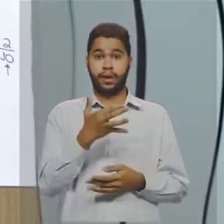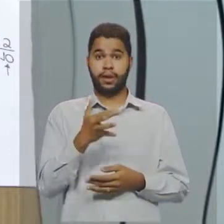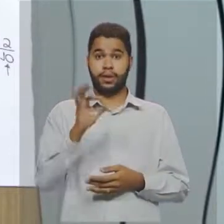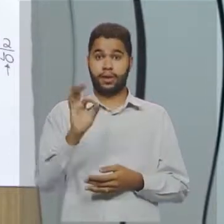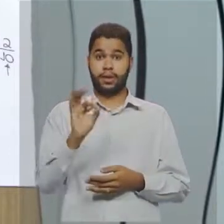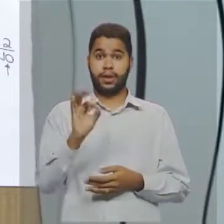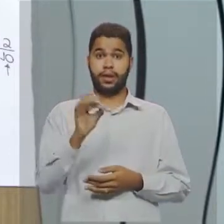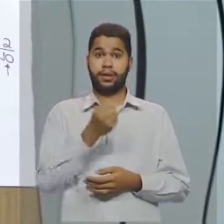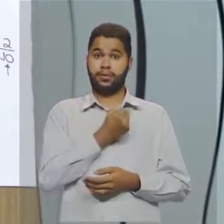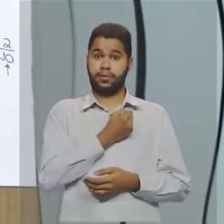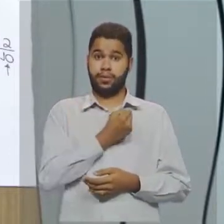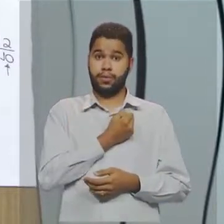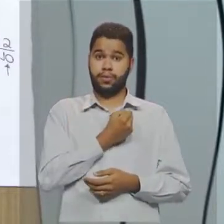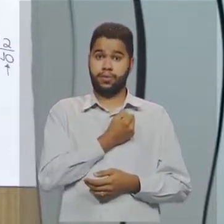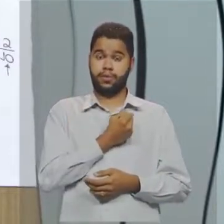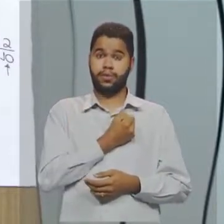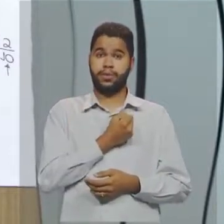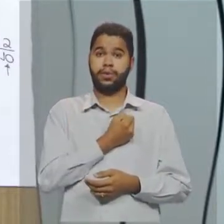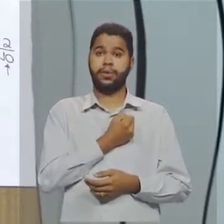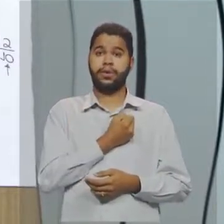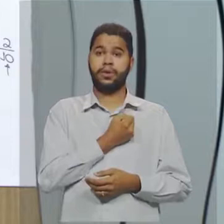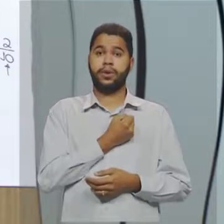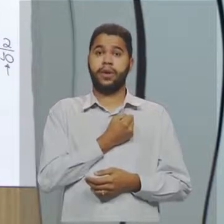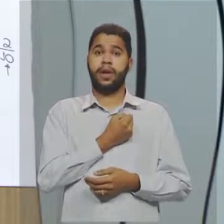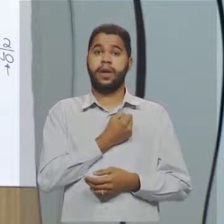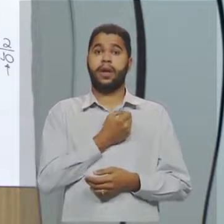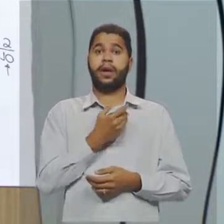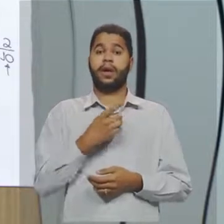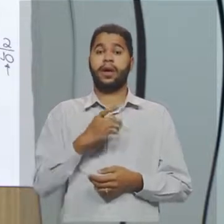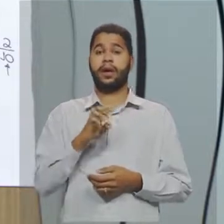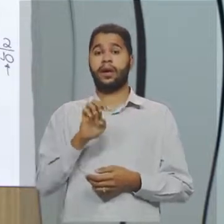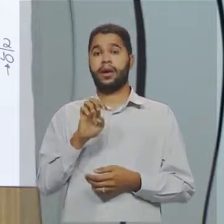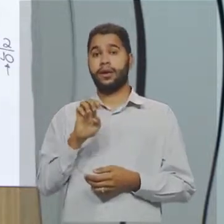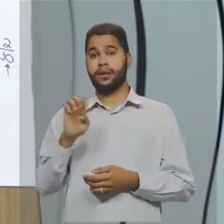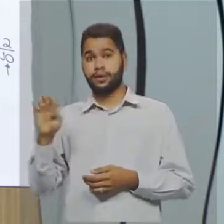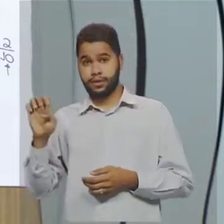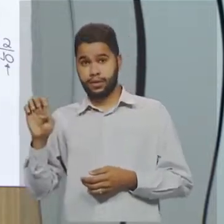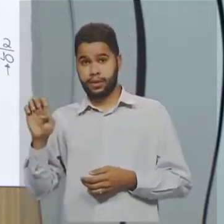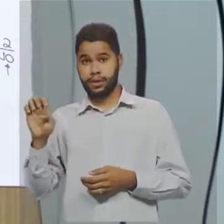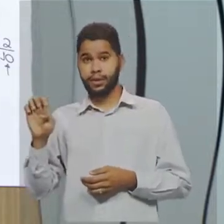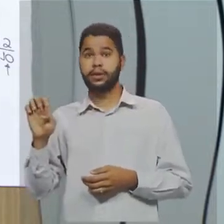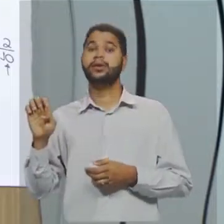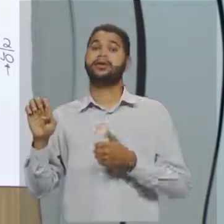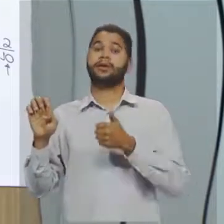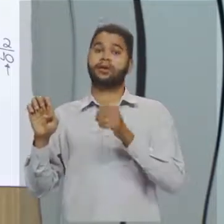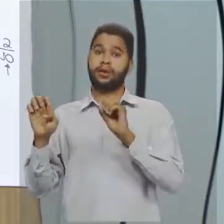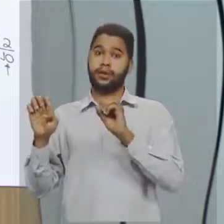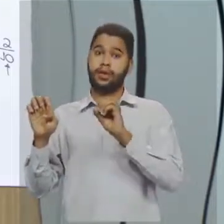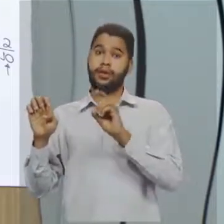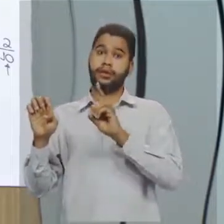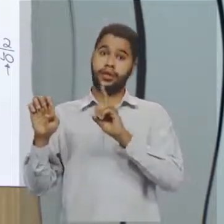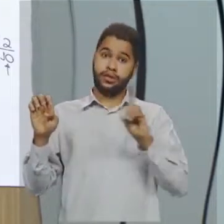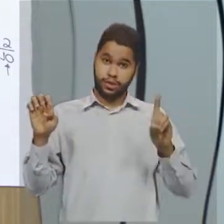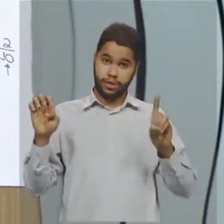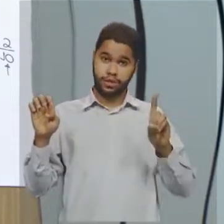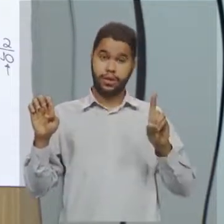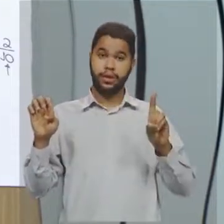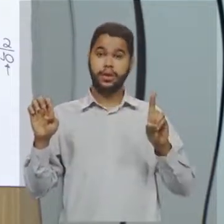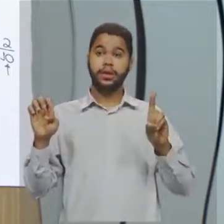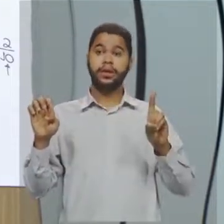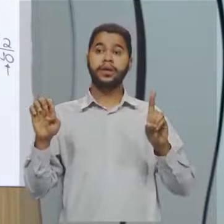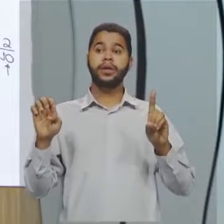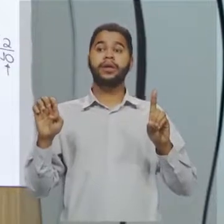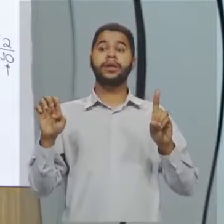valores à esquerda e 10 valores à direita. E eu vou ter que pegar esses 2